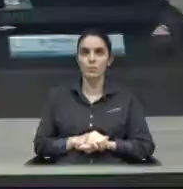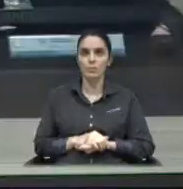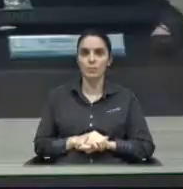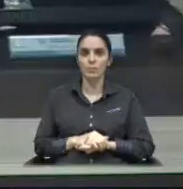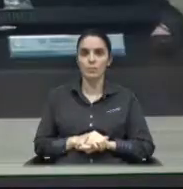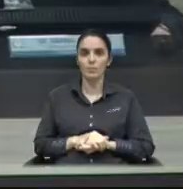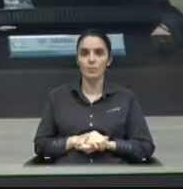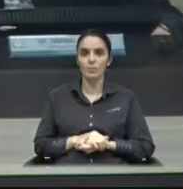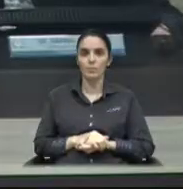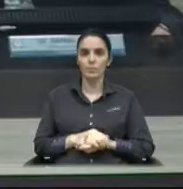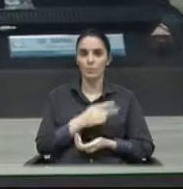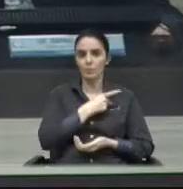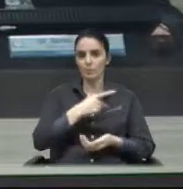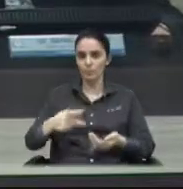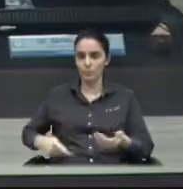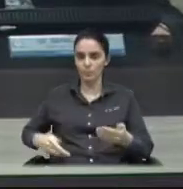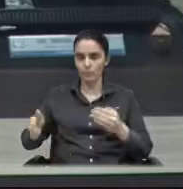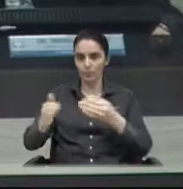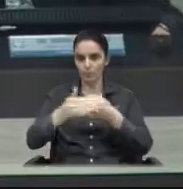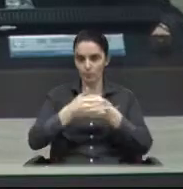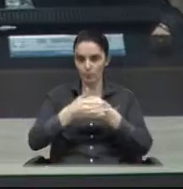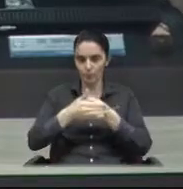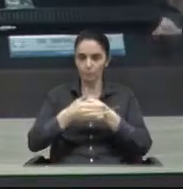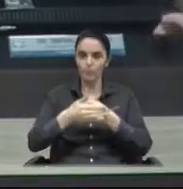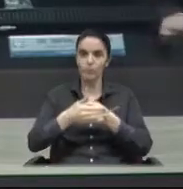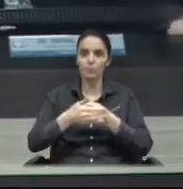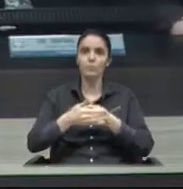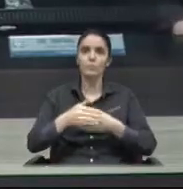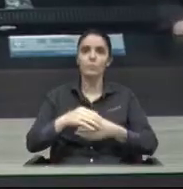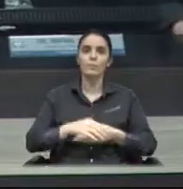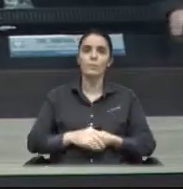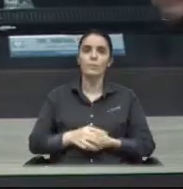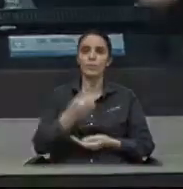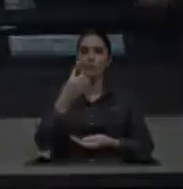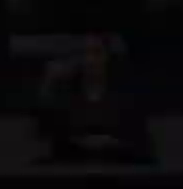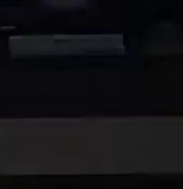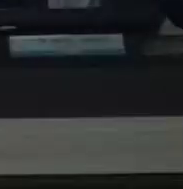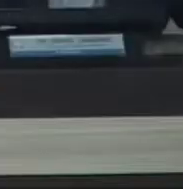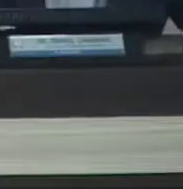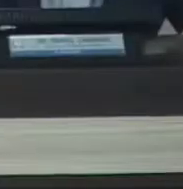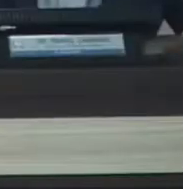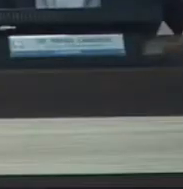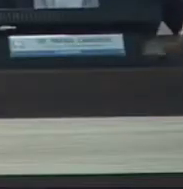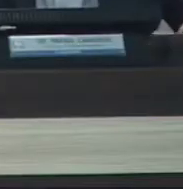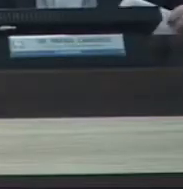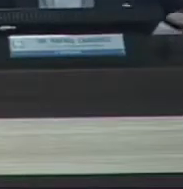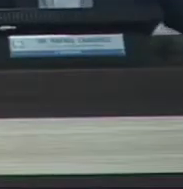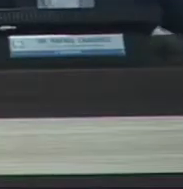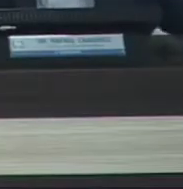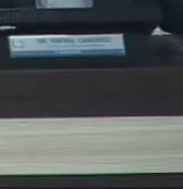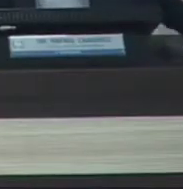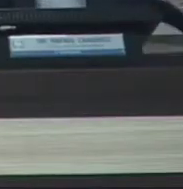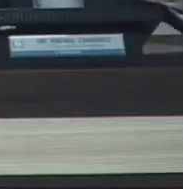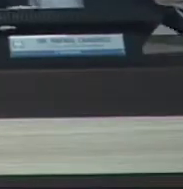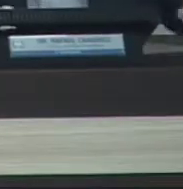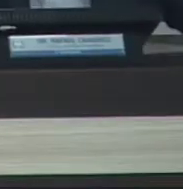Essa presidência suspende a sessão por 1 minuto. Item 8 da